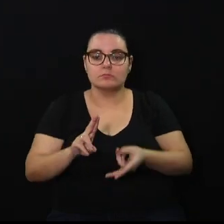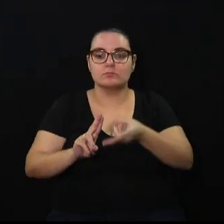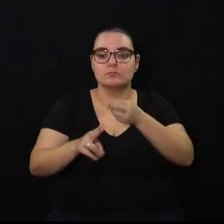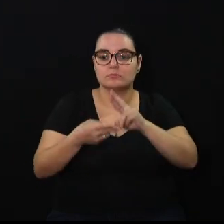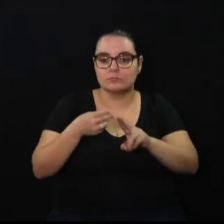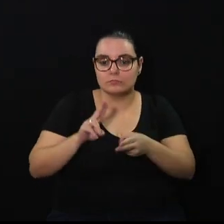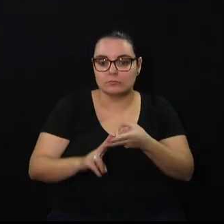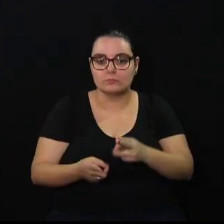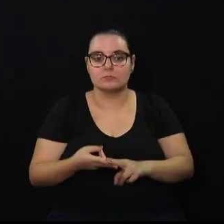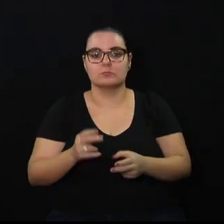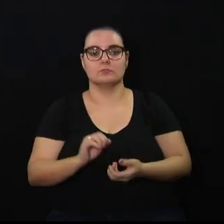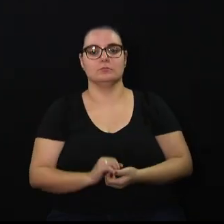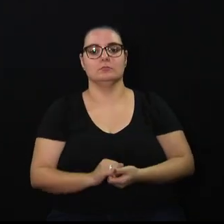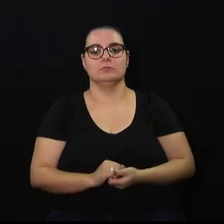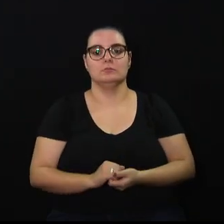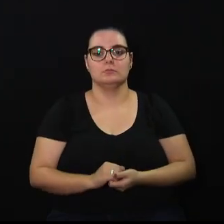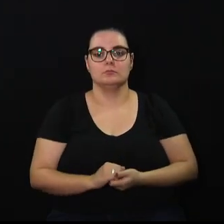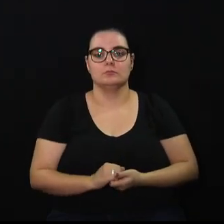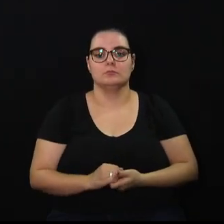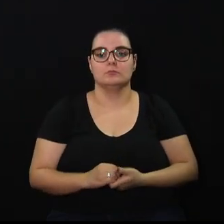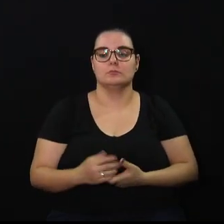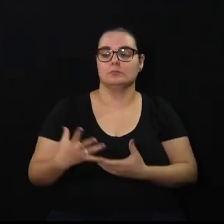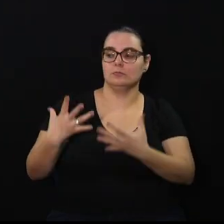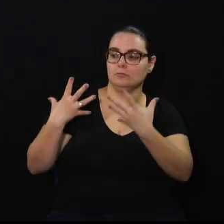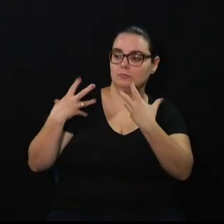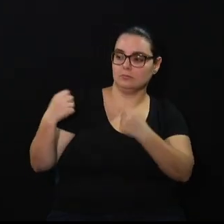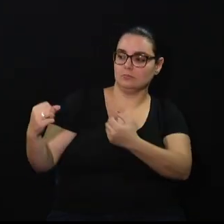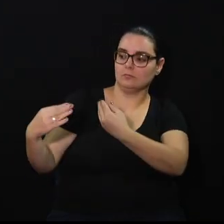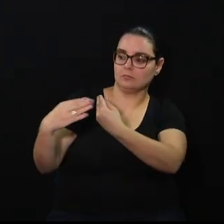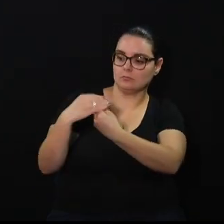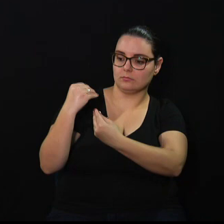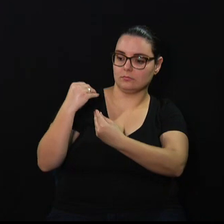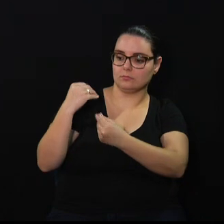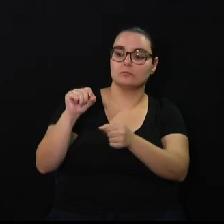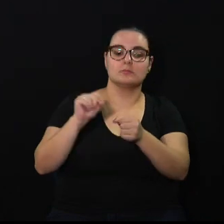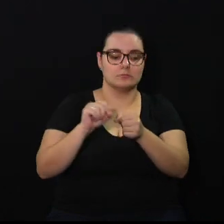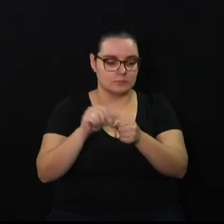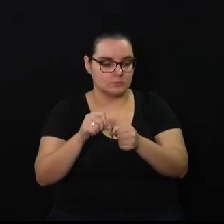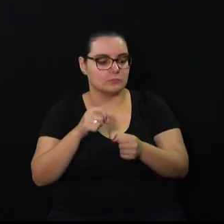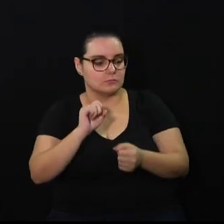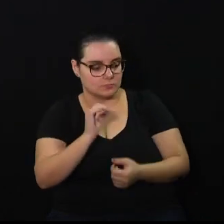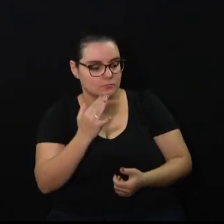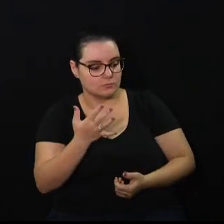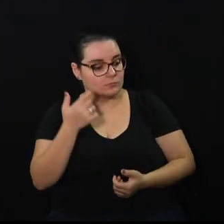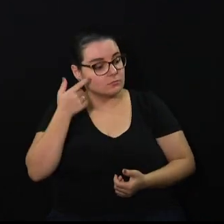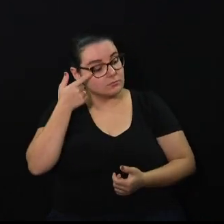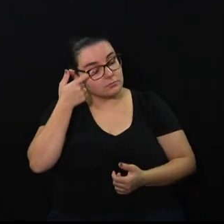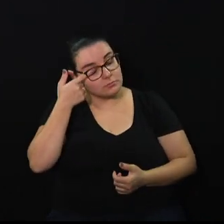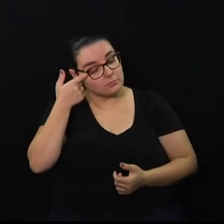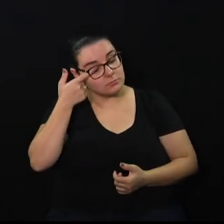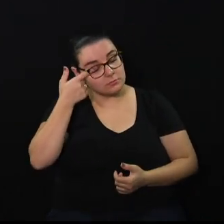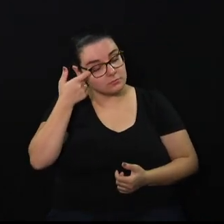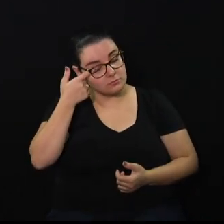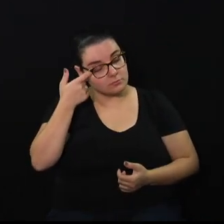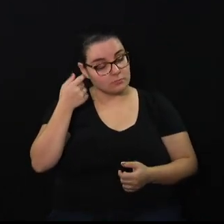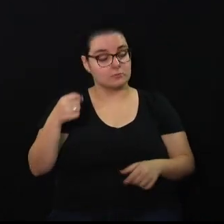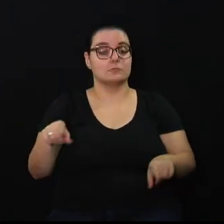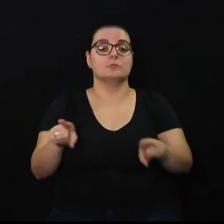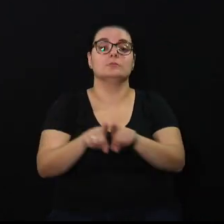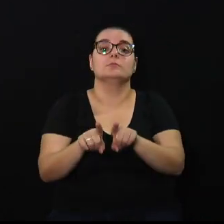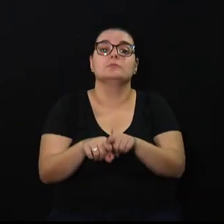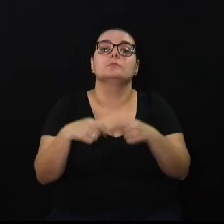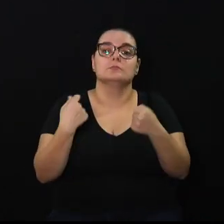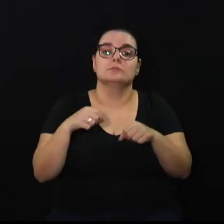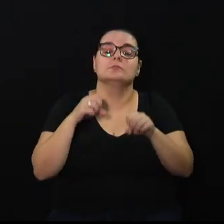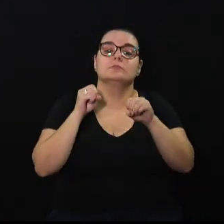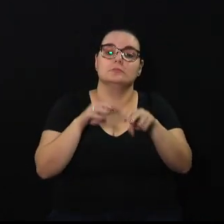de receber essa instrução e realizar essa instrução então também isso precisa ser ensinado